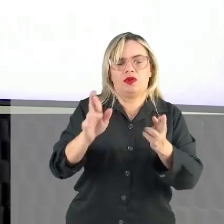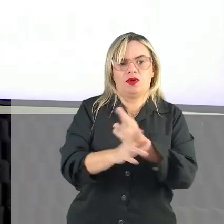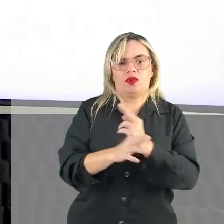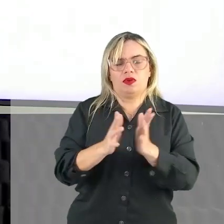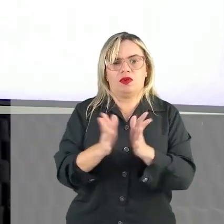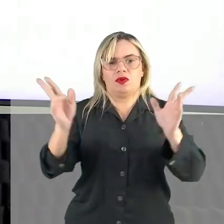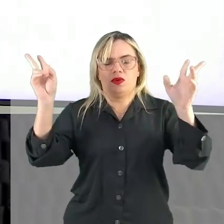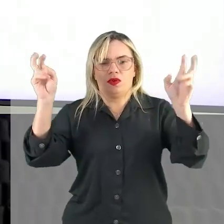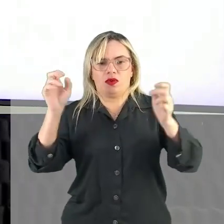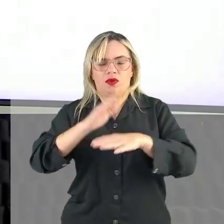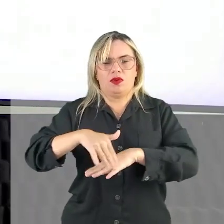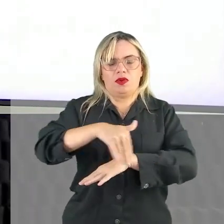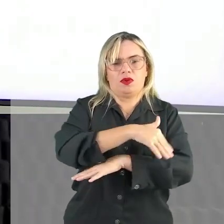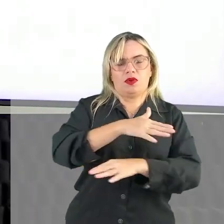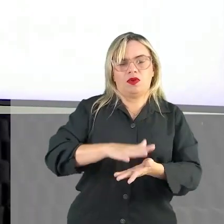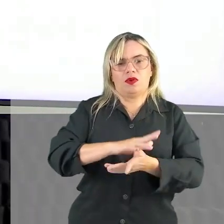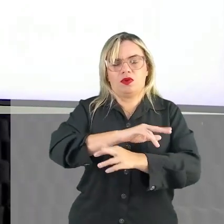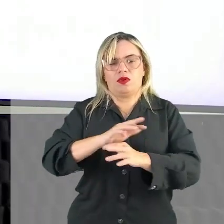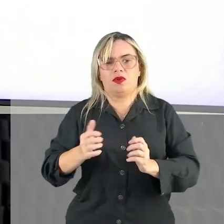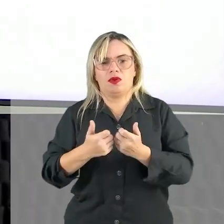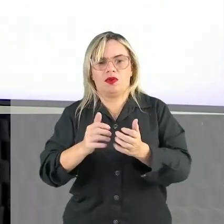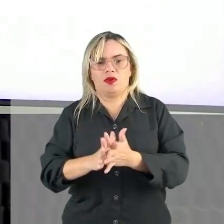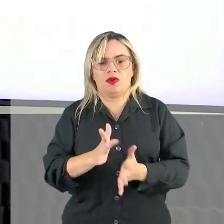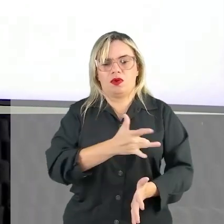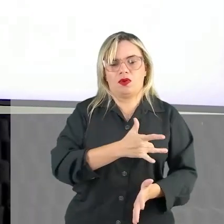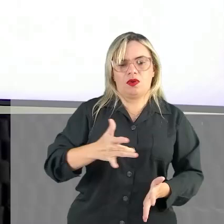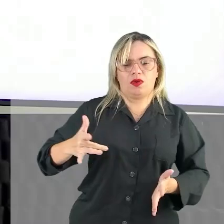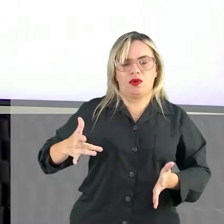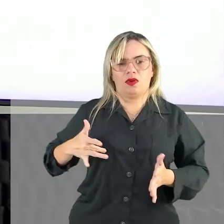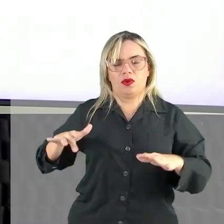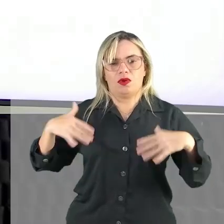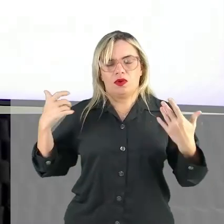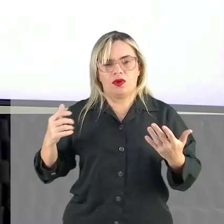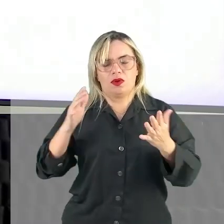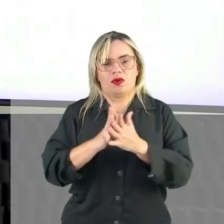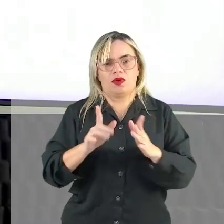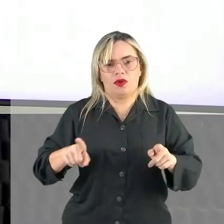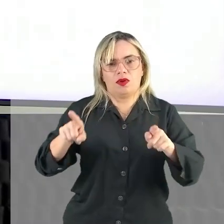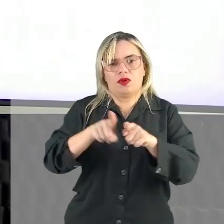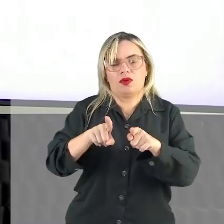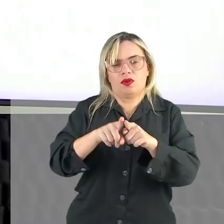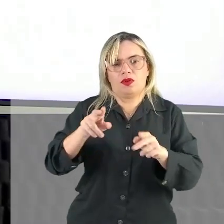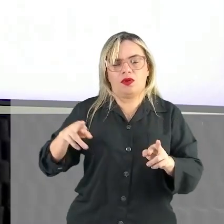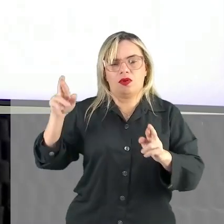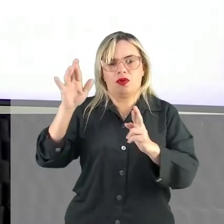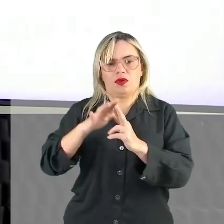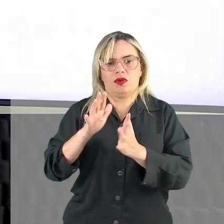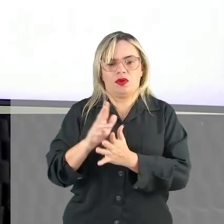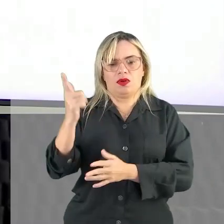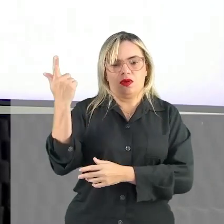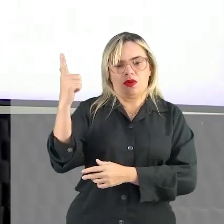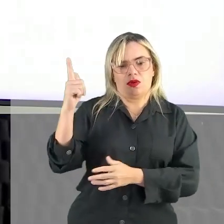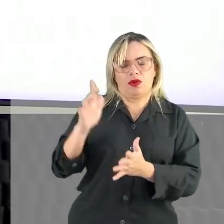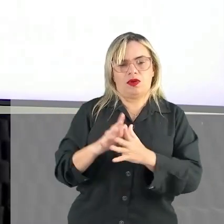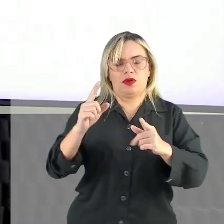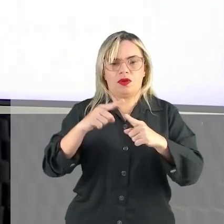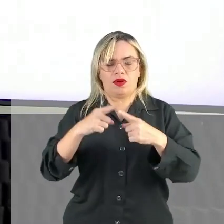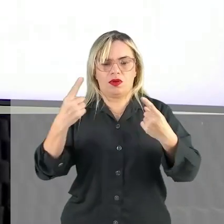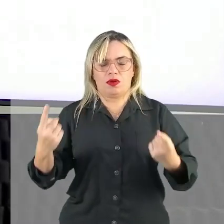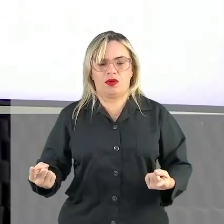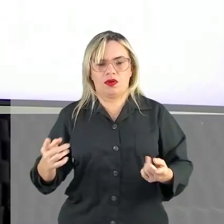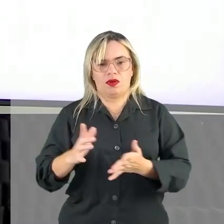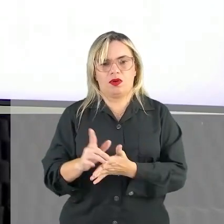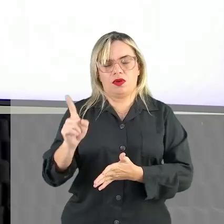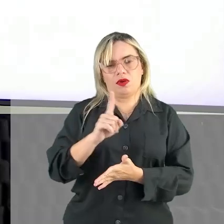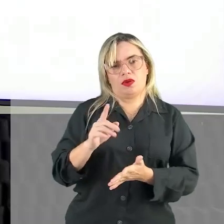aos transportes, em relação à saúde, né? Isso também é uma referência geográfica. Mas, se eu